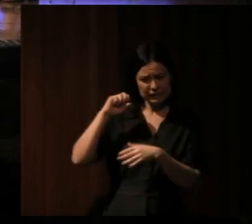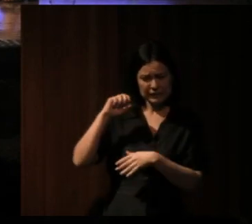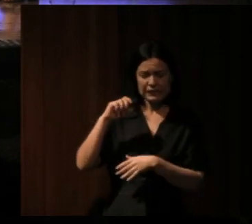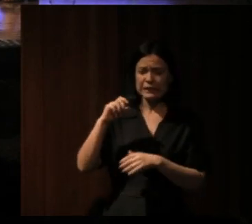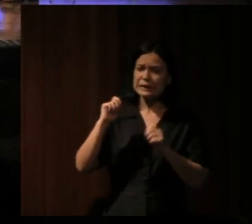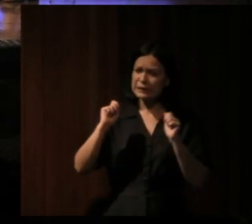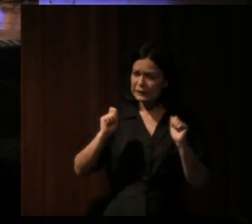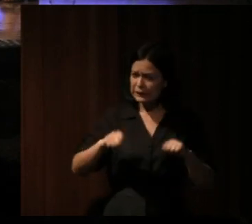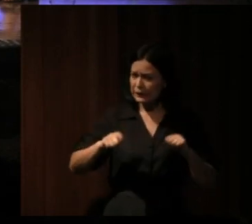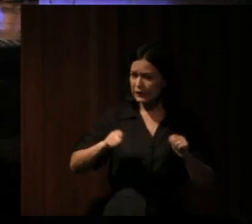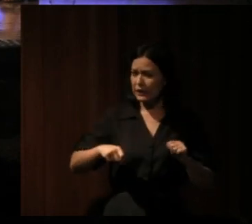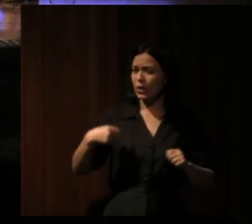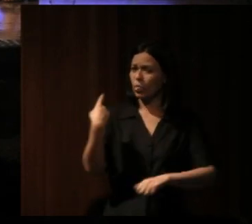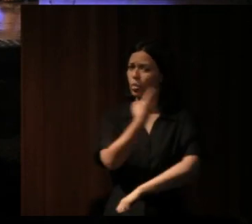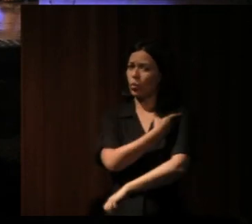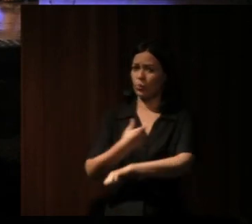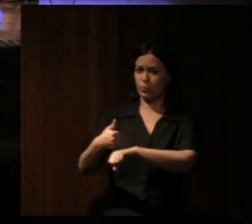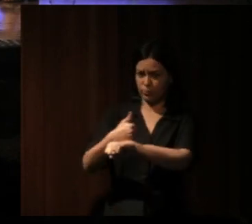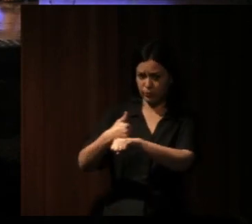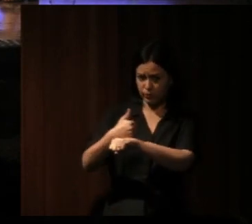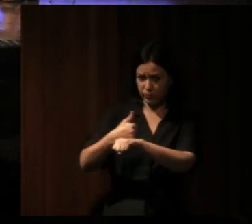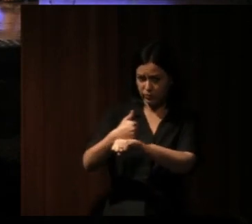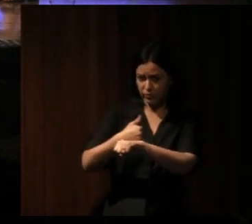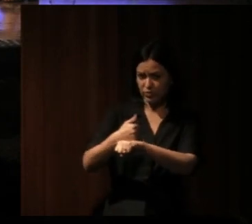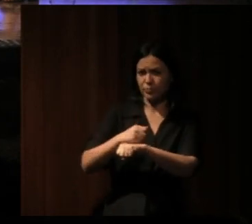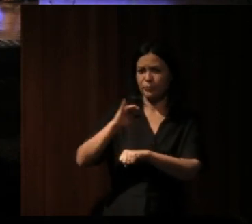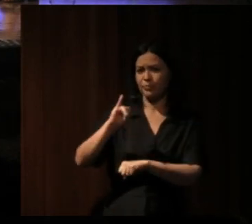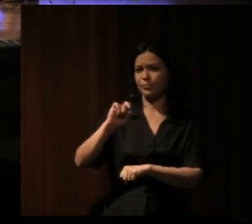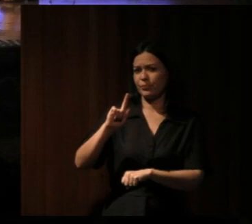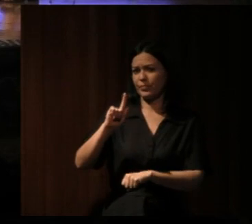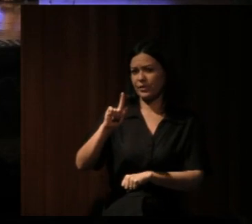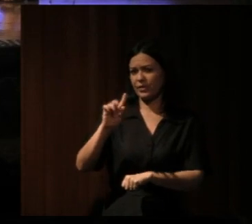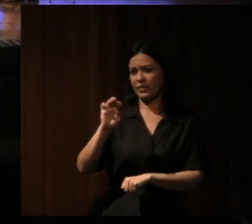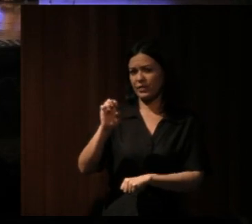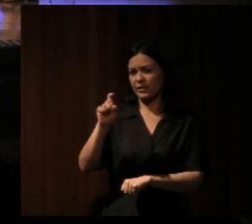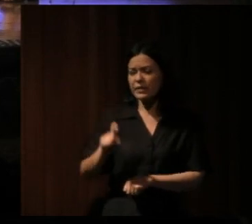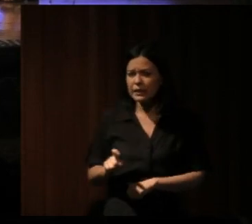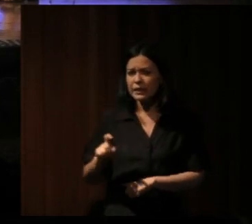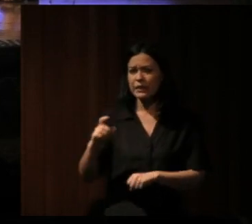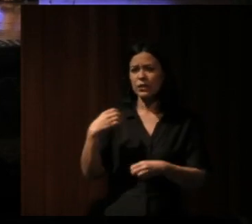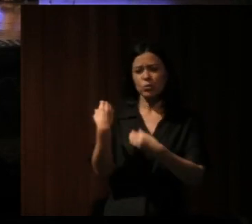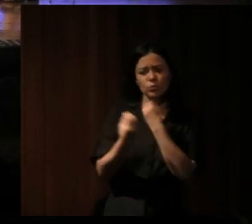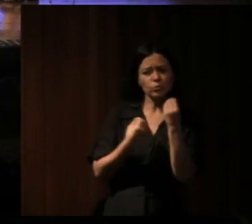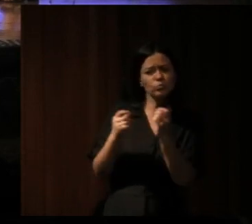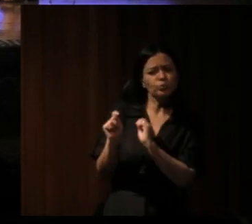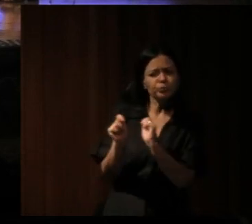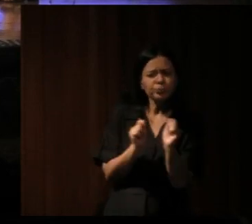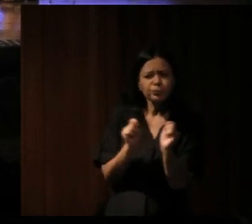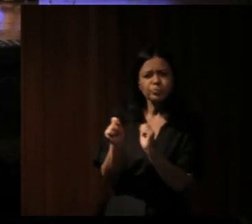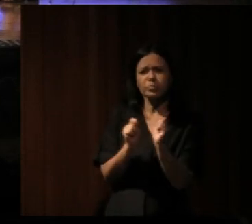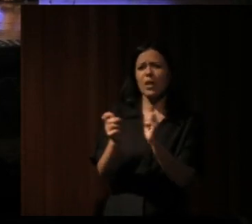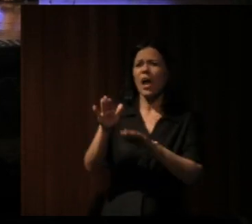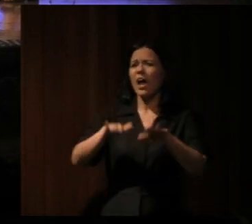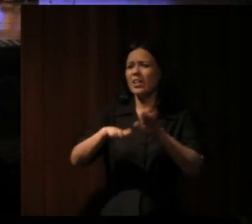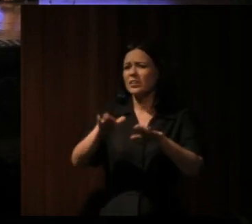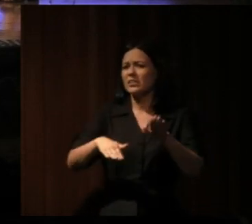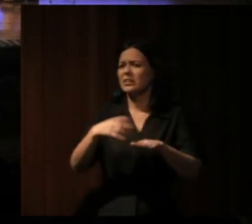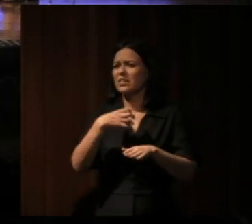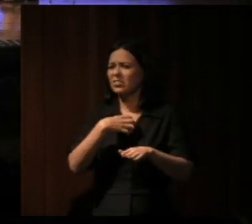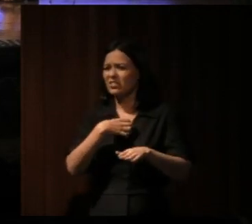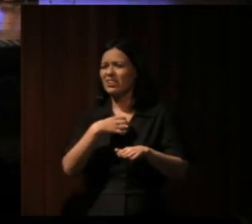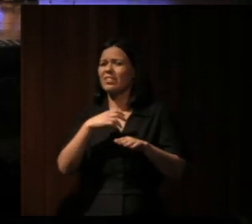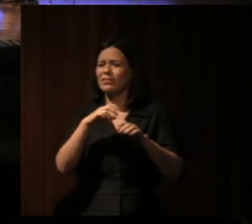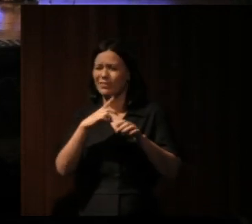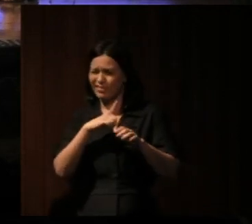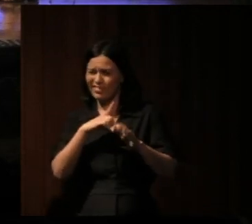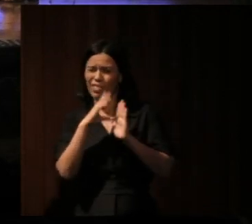do de nós dos Jornalistas pressionar as bigtech para nos auxiliar no controle de certo certos conteúdos né que estão nessa